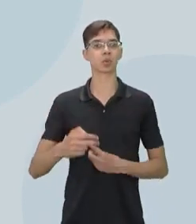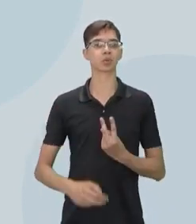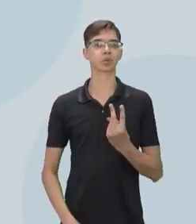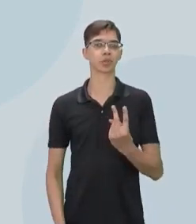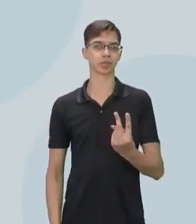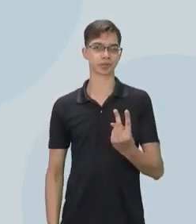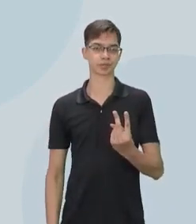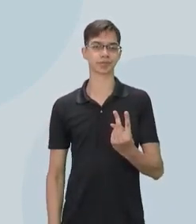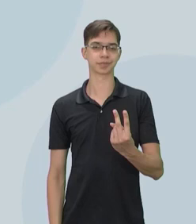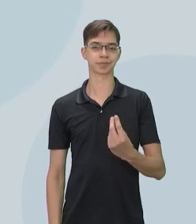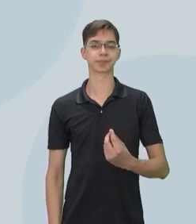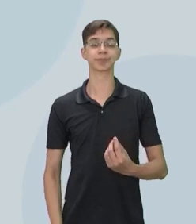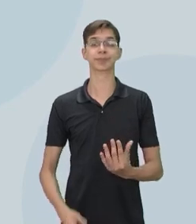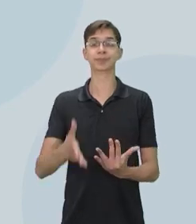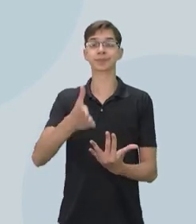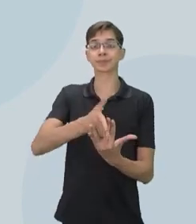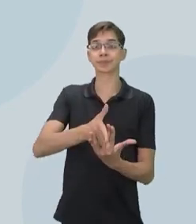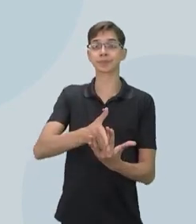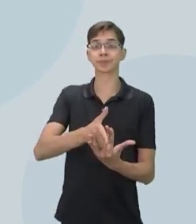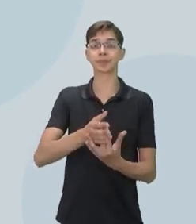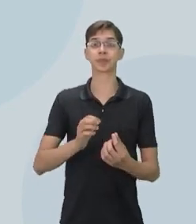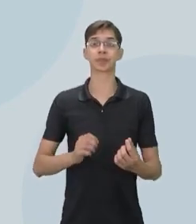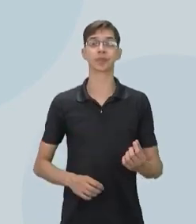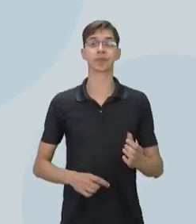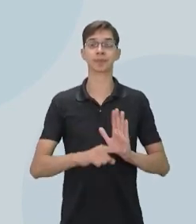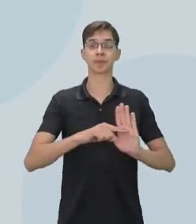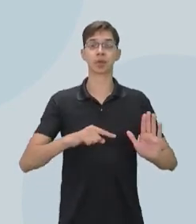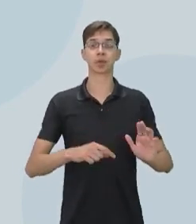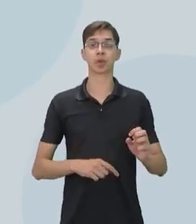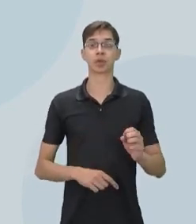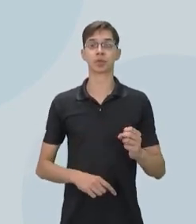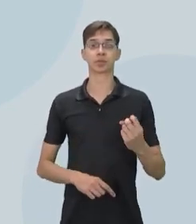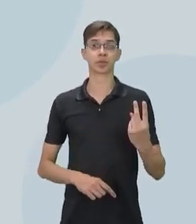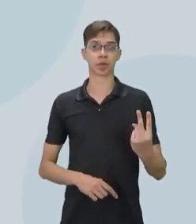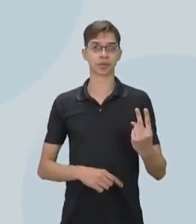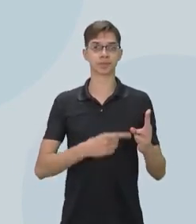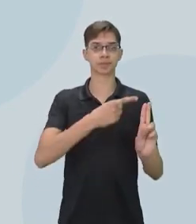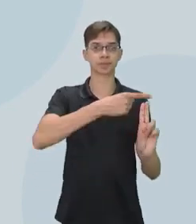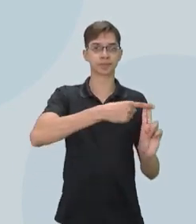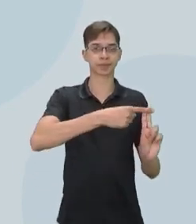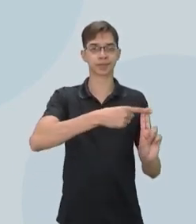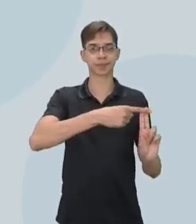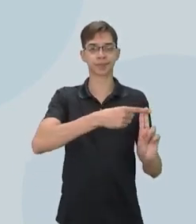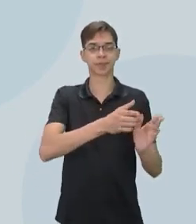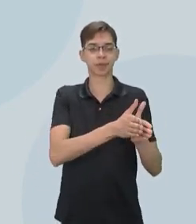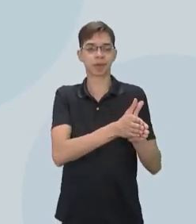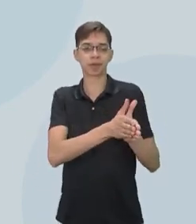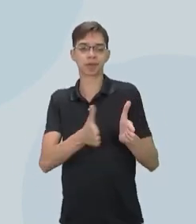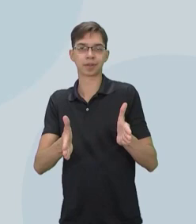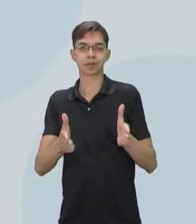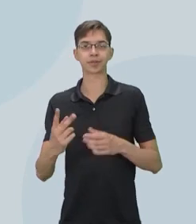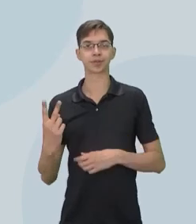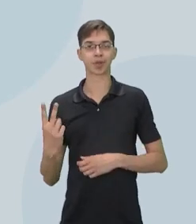menos 2π a 2π. Vamos lá, então, ó. A alternativa C